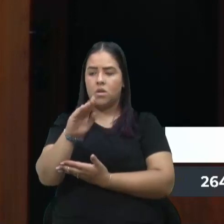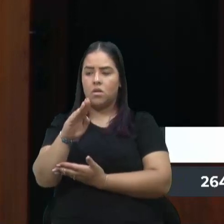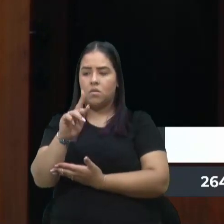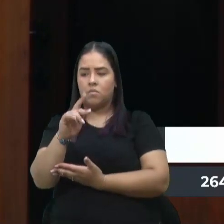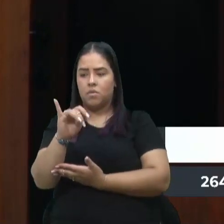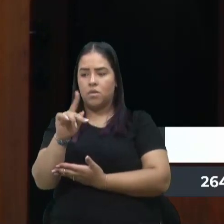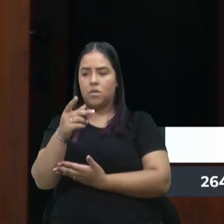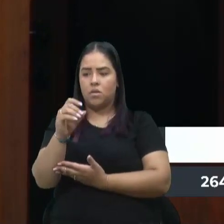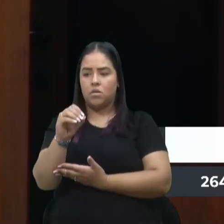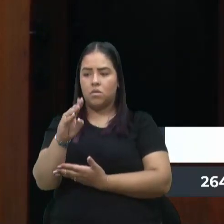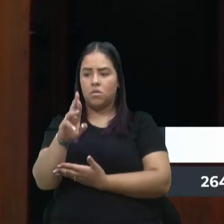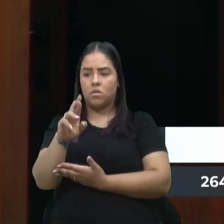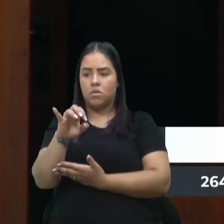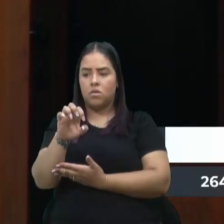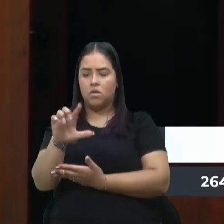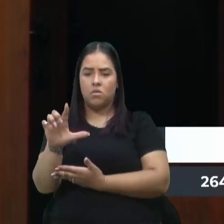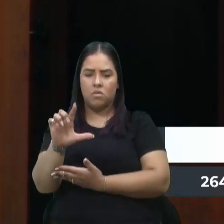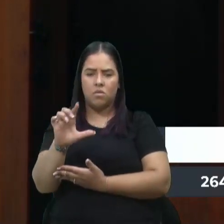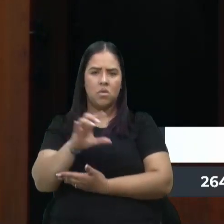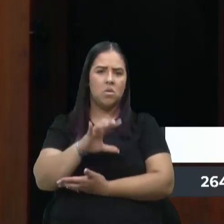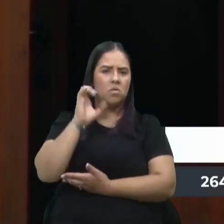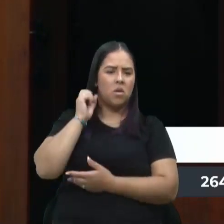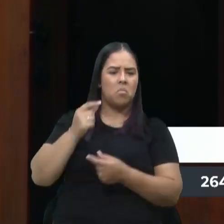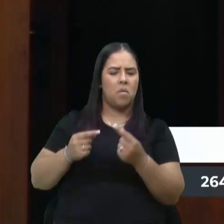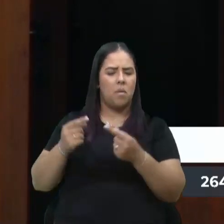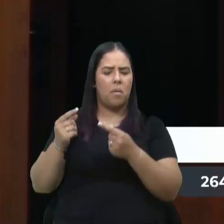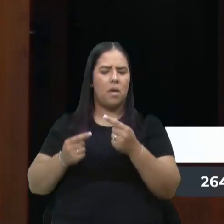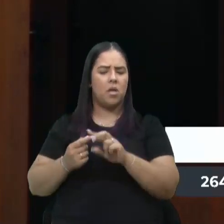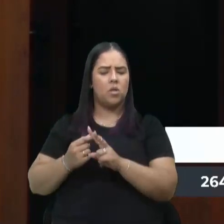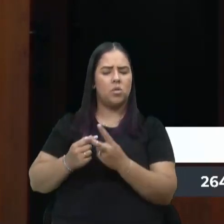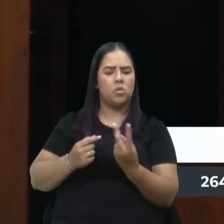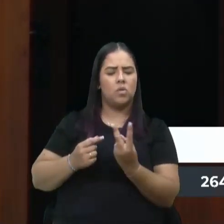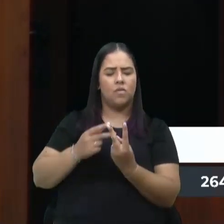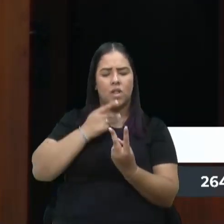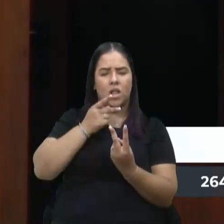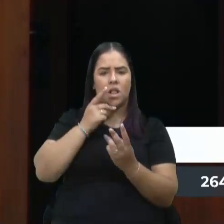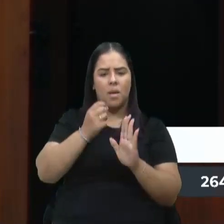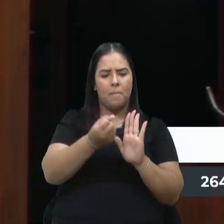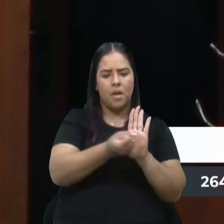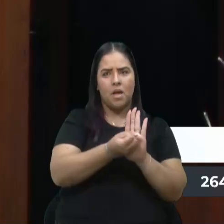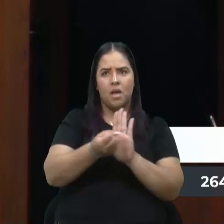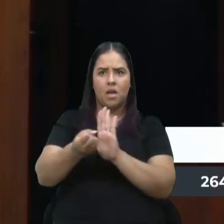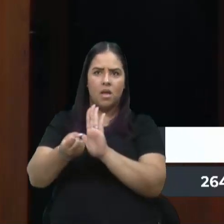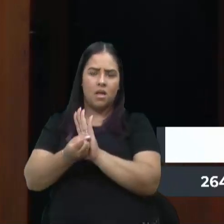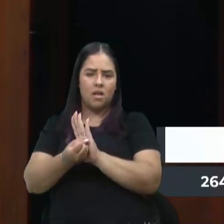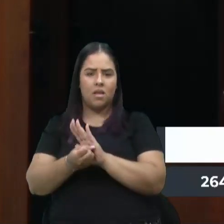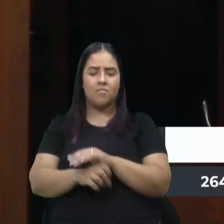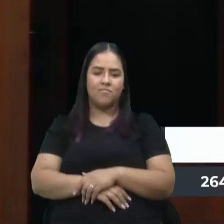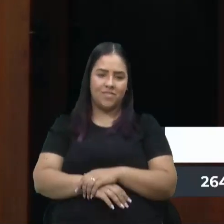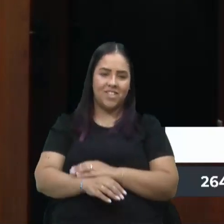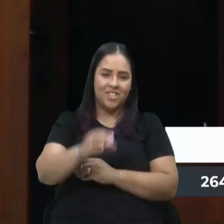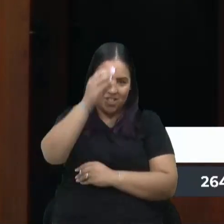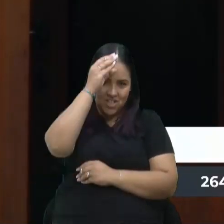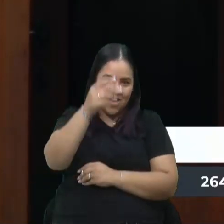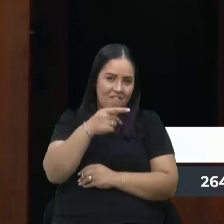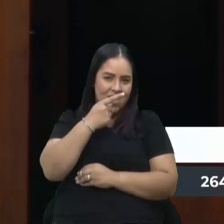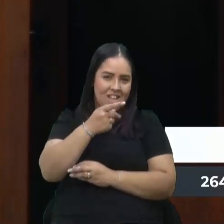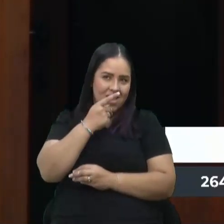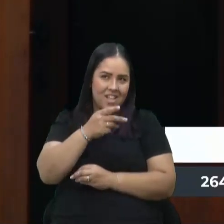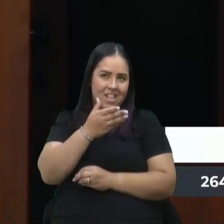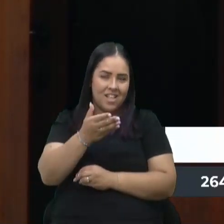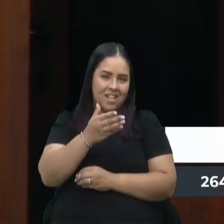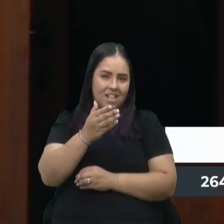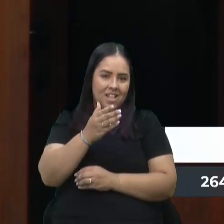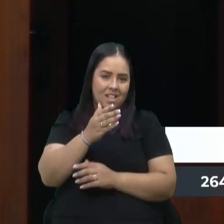Schalco, e eu vi uma discussão ali de 2 tias falando, eu chamo tia carinhosamente, a tia da zeladoria, da